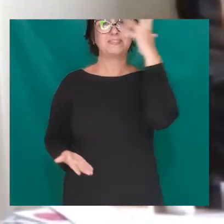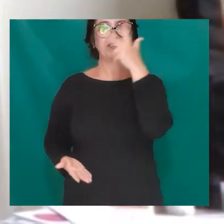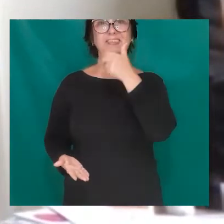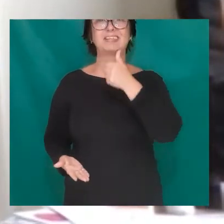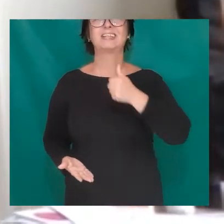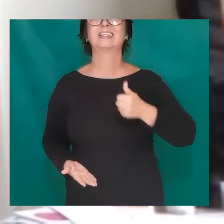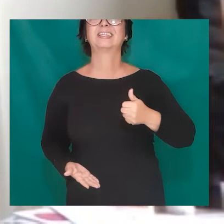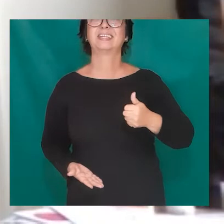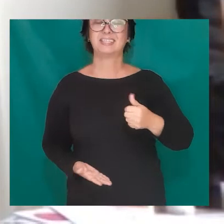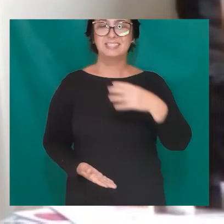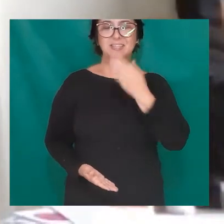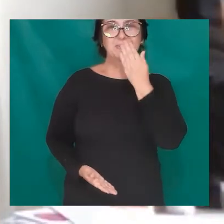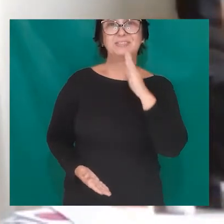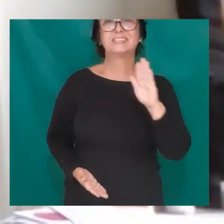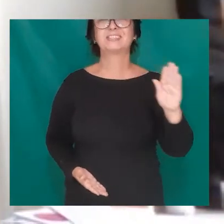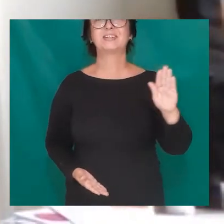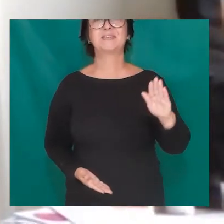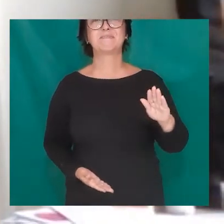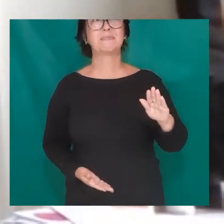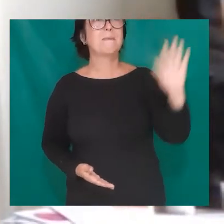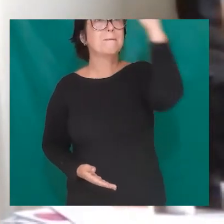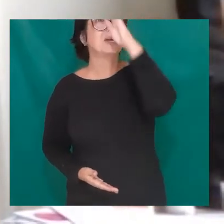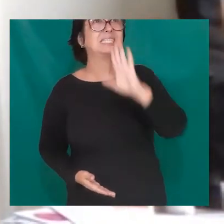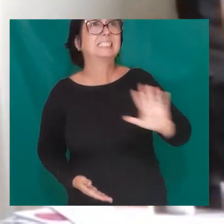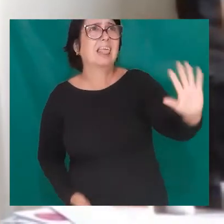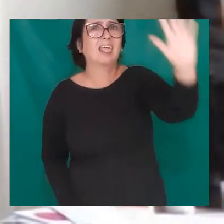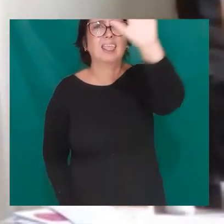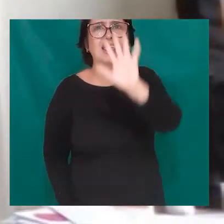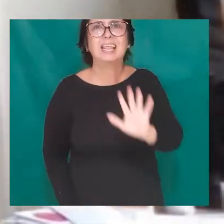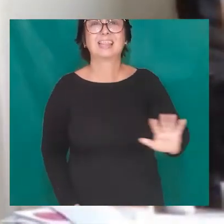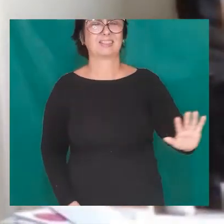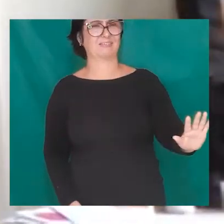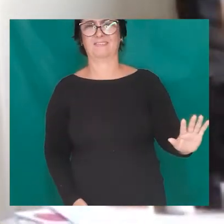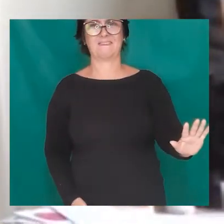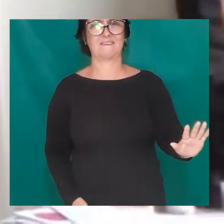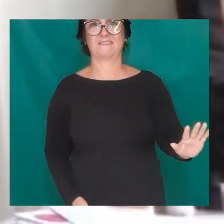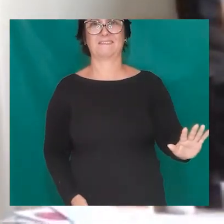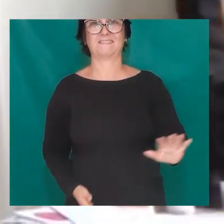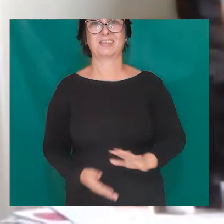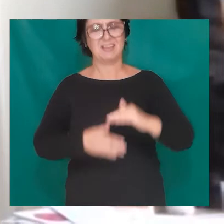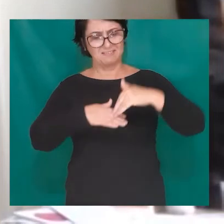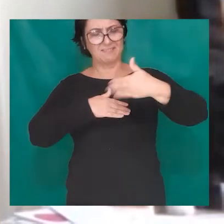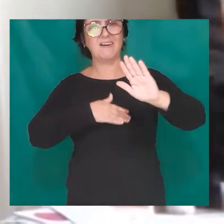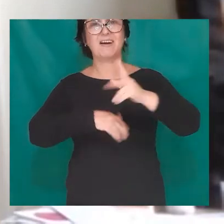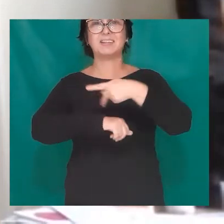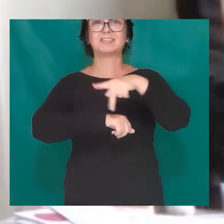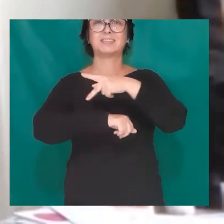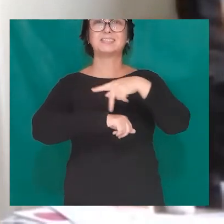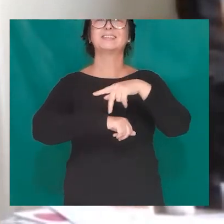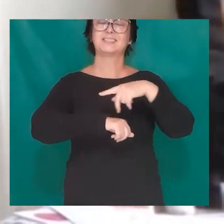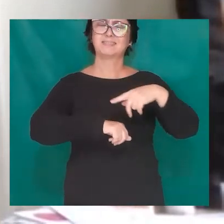diferentes estilos, né? O Brasil é riquíssimo, né? Isso aí também. Não só no Brasil, também de fora do Brasil também, o